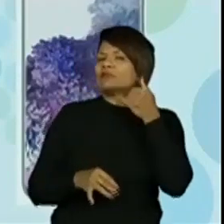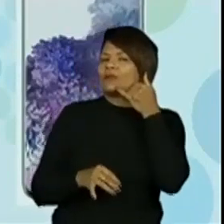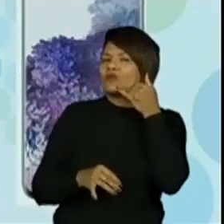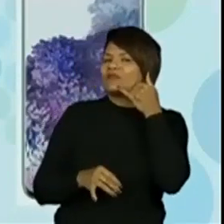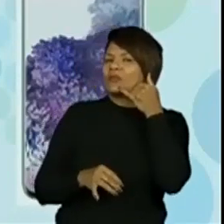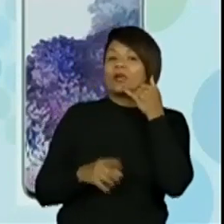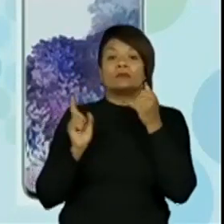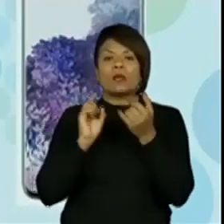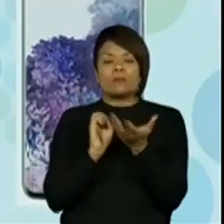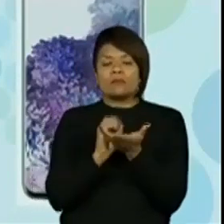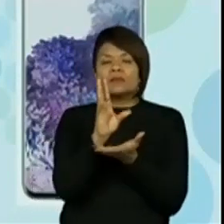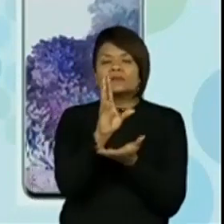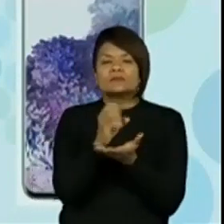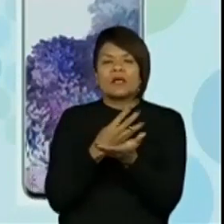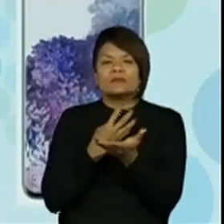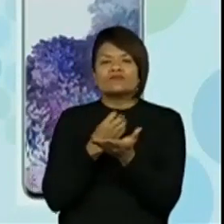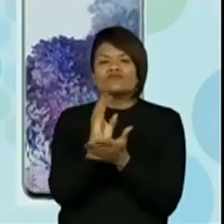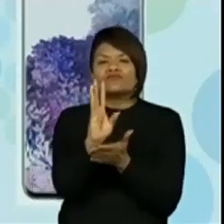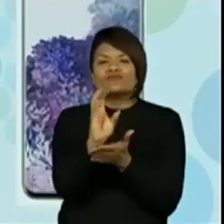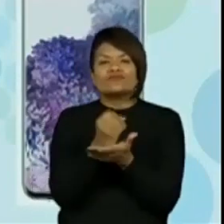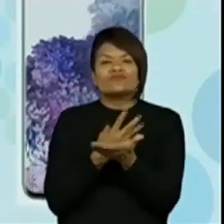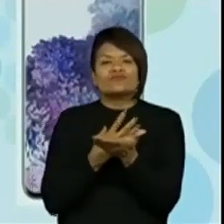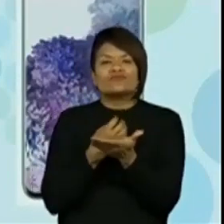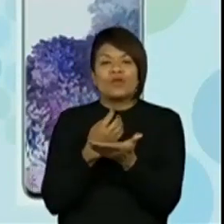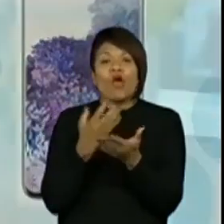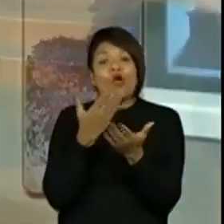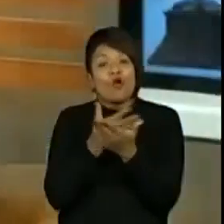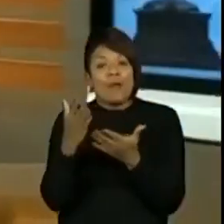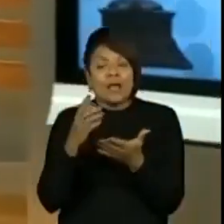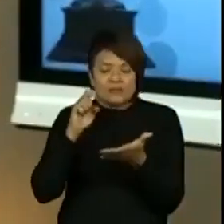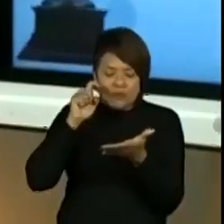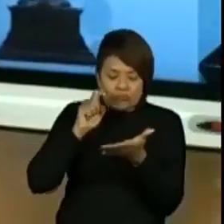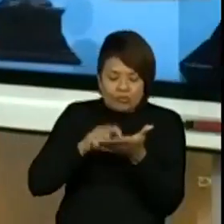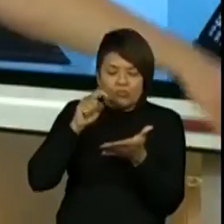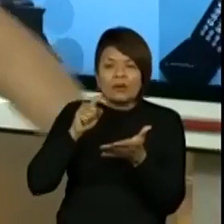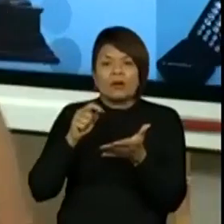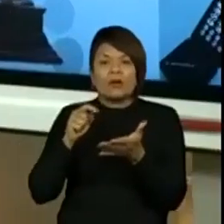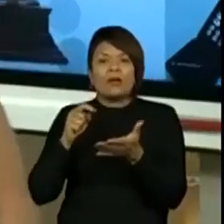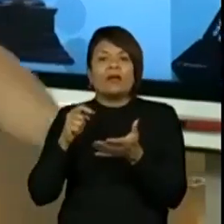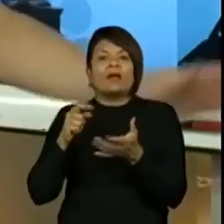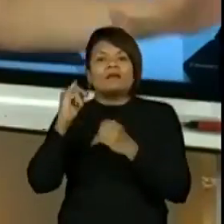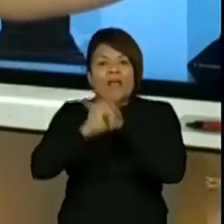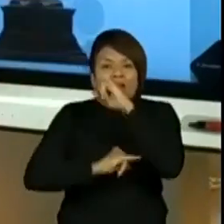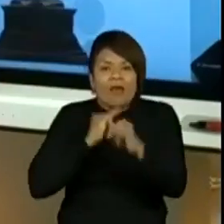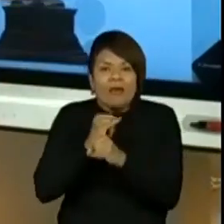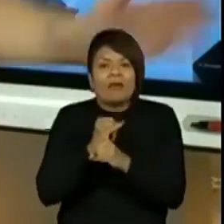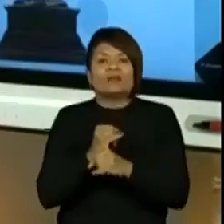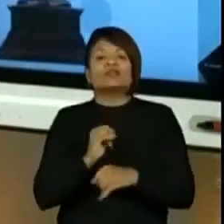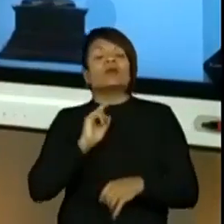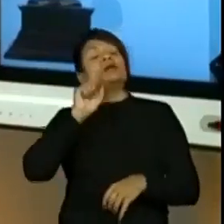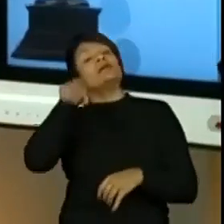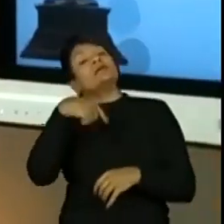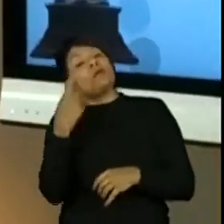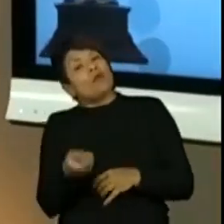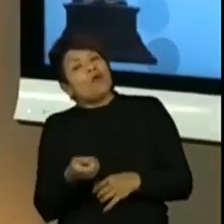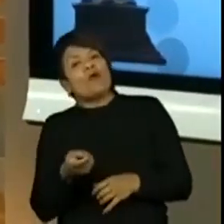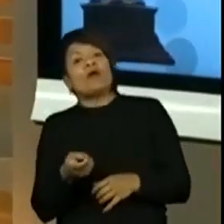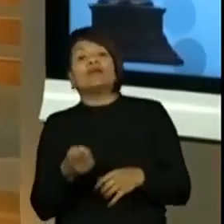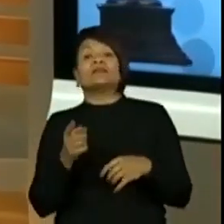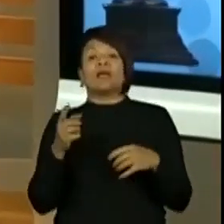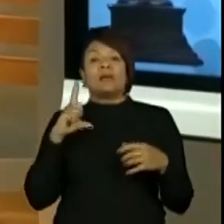mandar mensagem. Ele começa a entrar na internet com outros modelos, até chegarmos na era